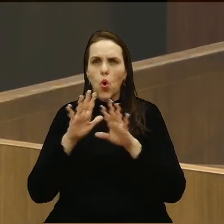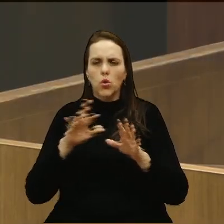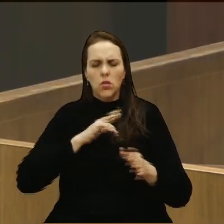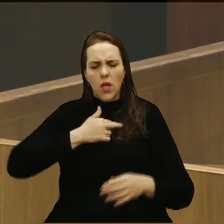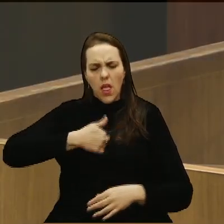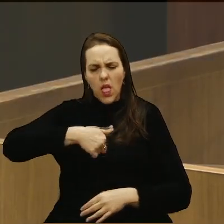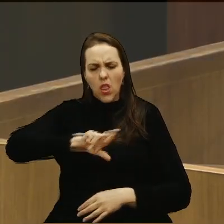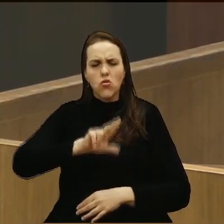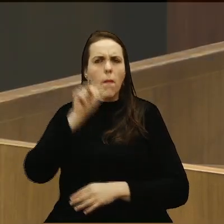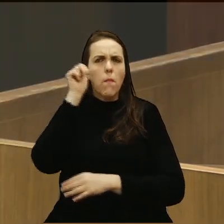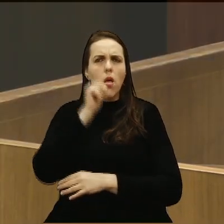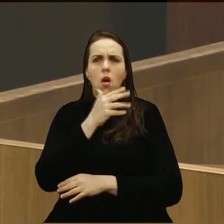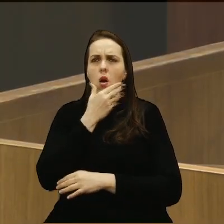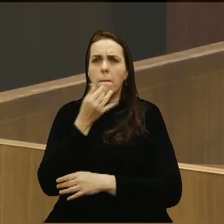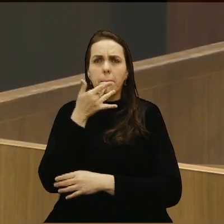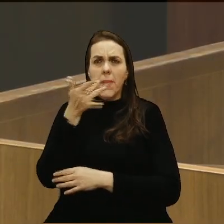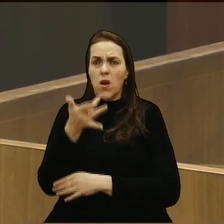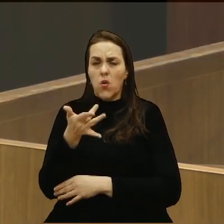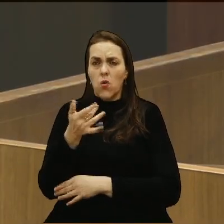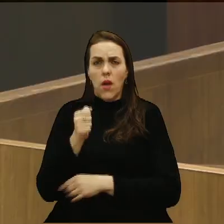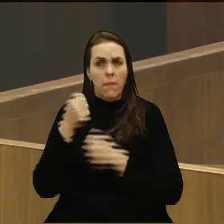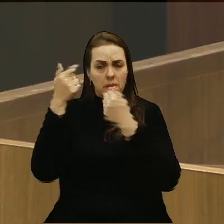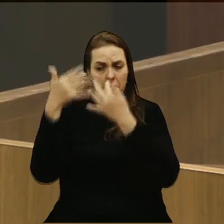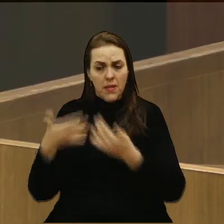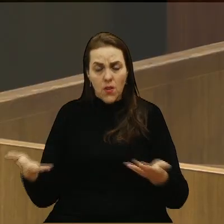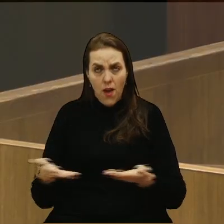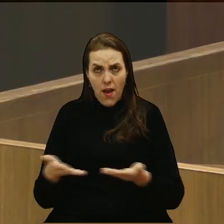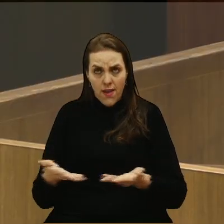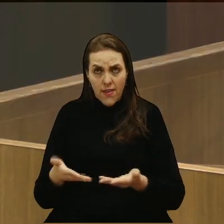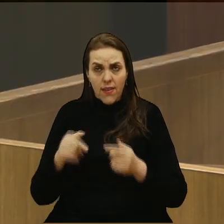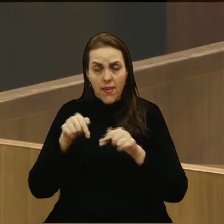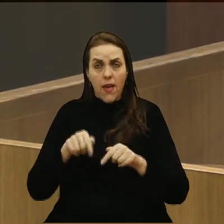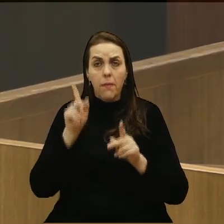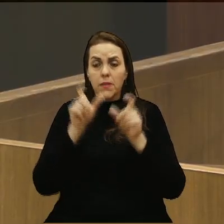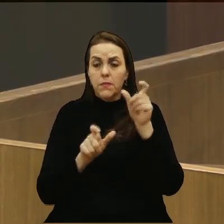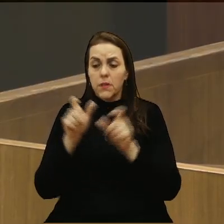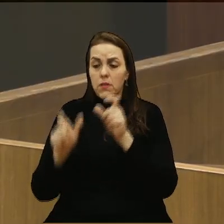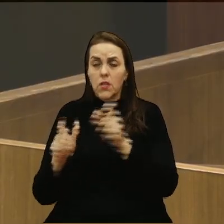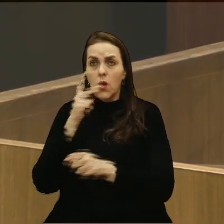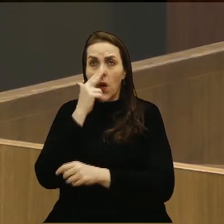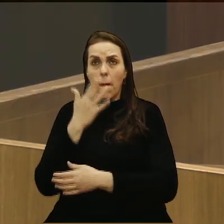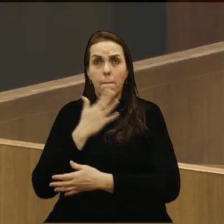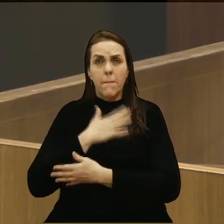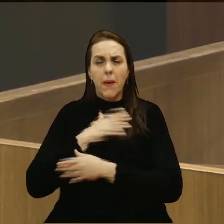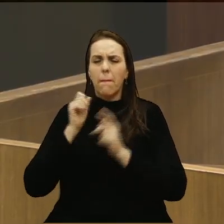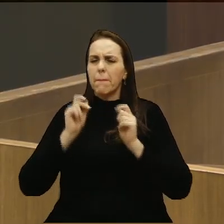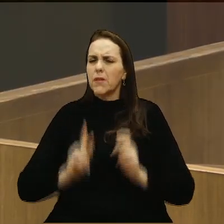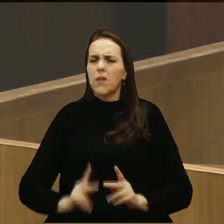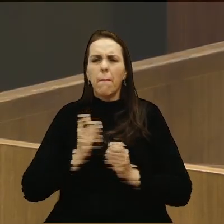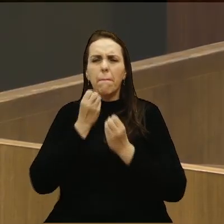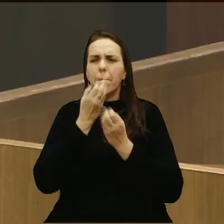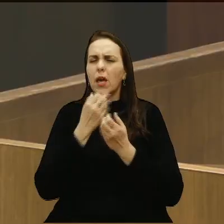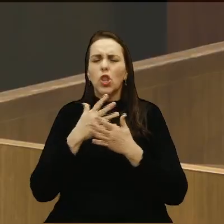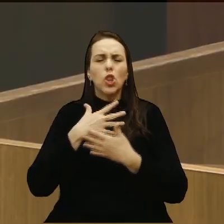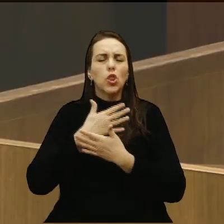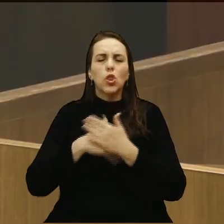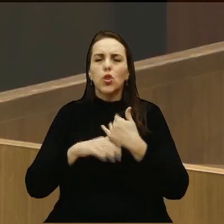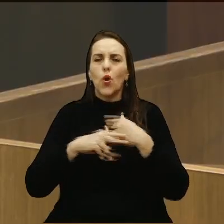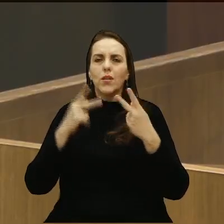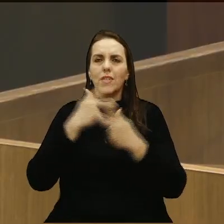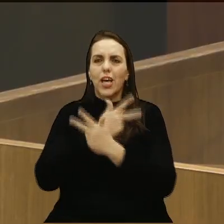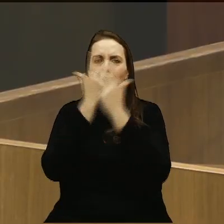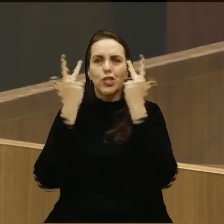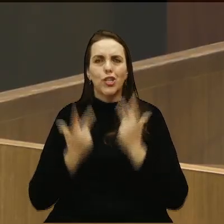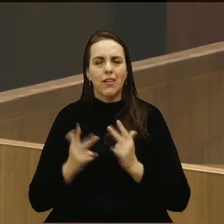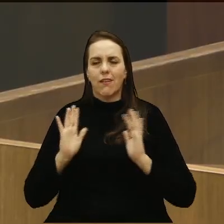branco. E a minha fala aqui é para as pessoas que, como eu, são pessoas de bem de todas as etnias. A desconsideração